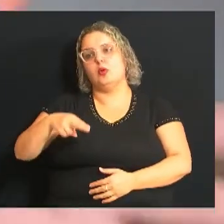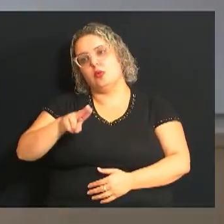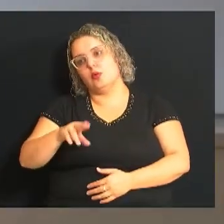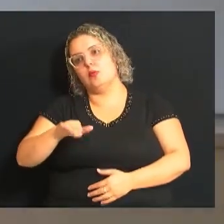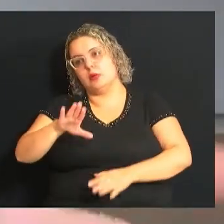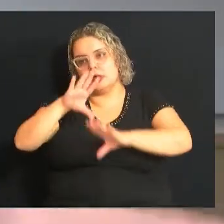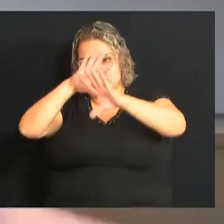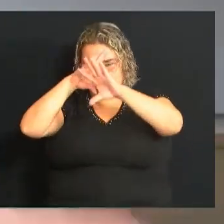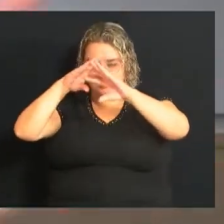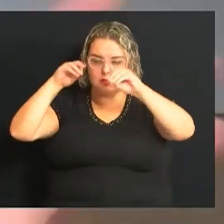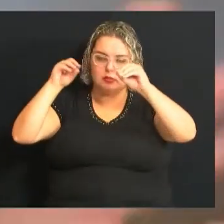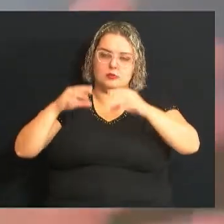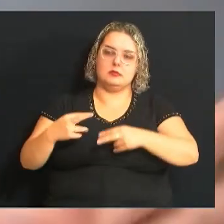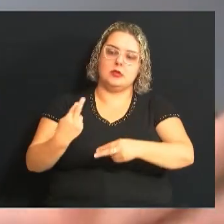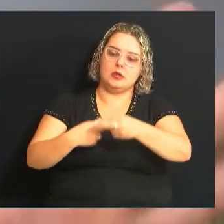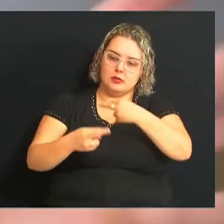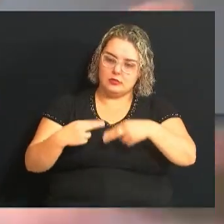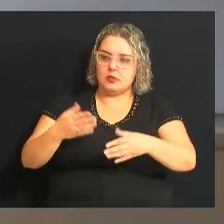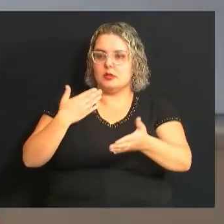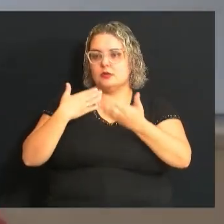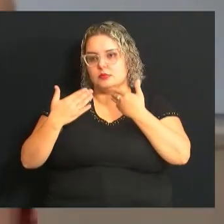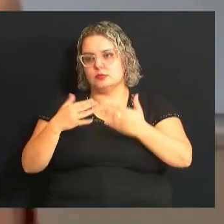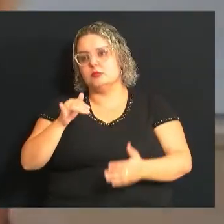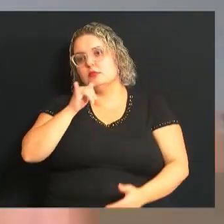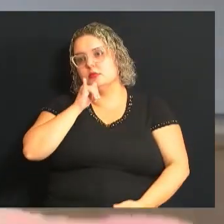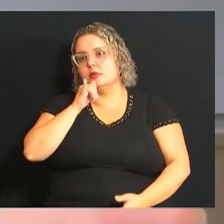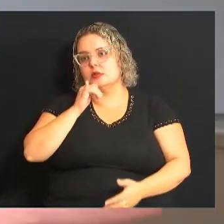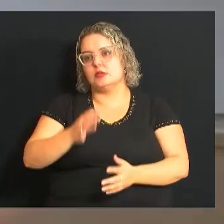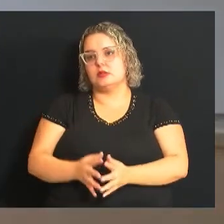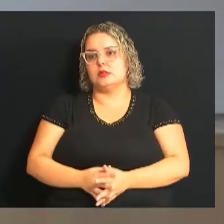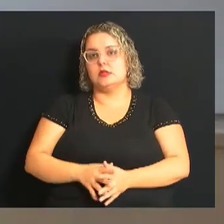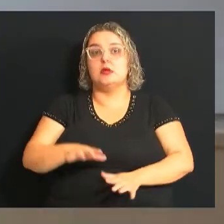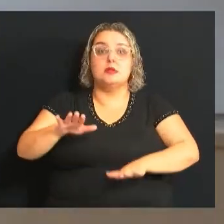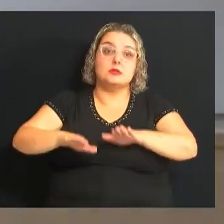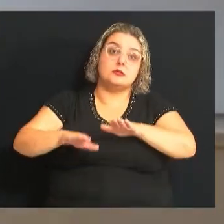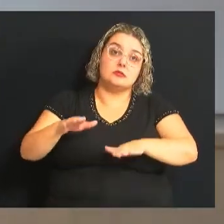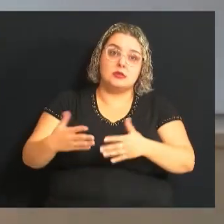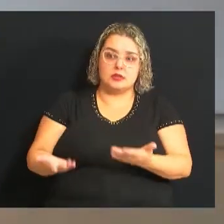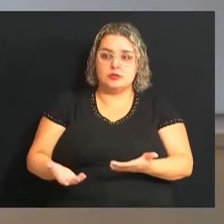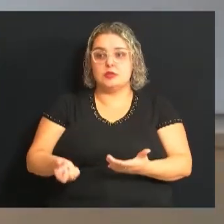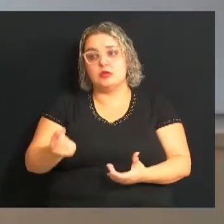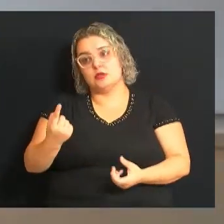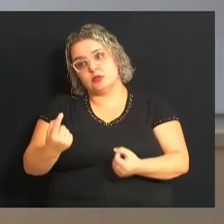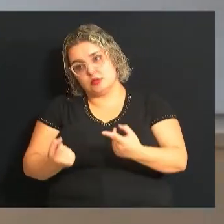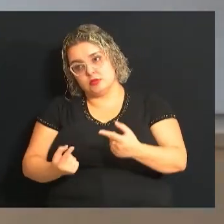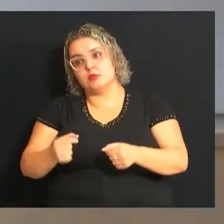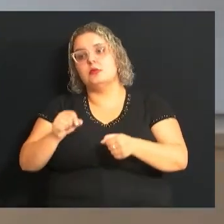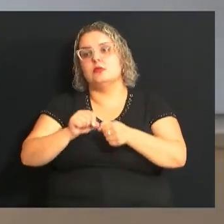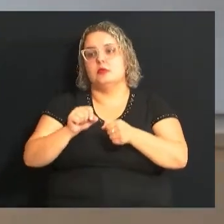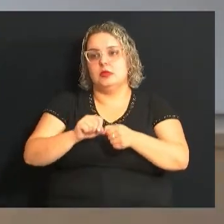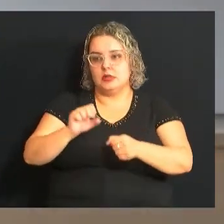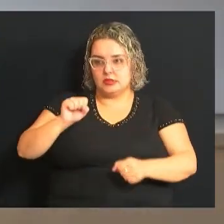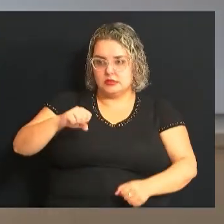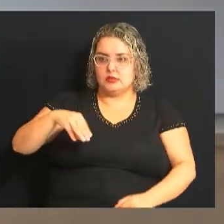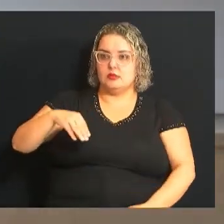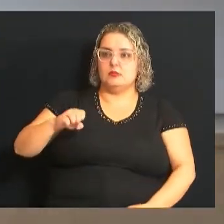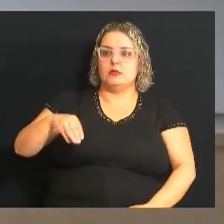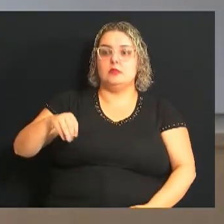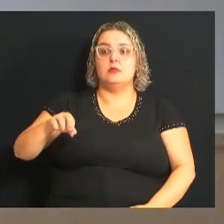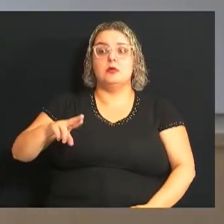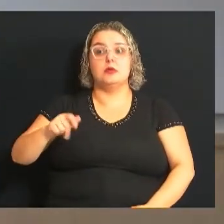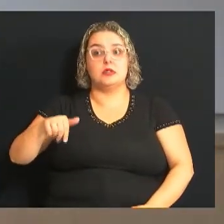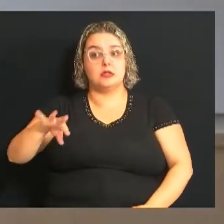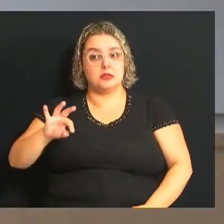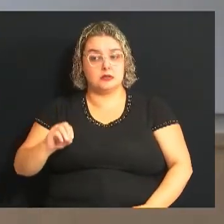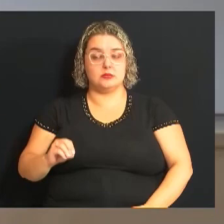como as relações e o diálogo, por exemplo. Então, depende do caso. Em alguns casos, a gente faz, sim, um memorando de entendimento. A gente